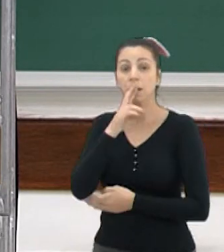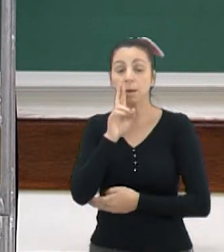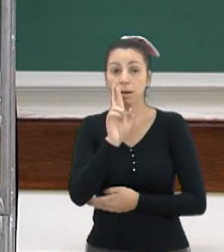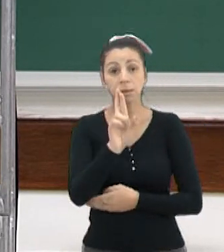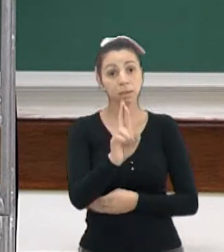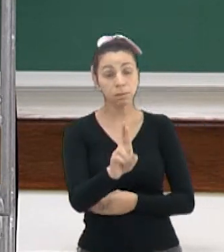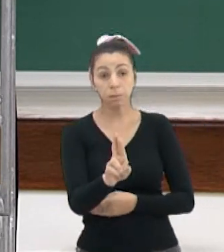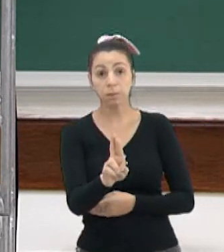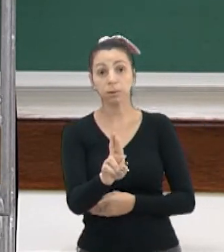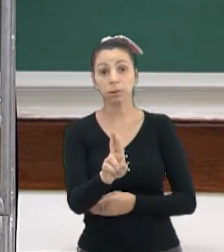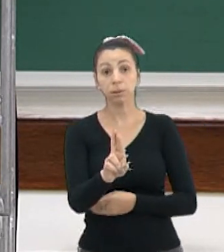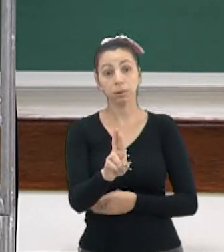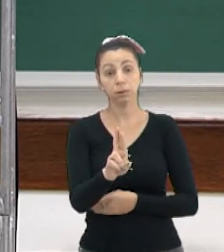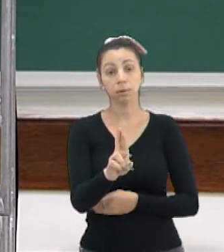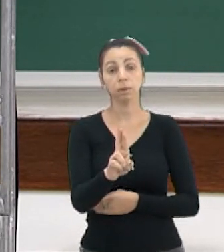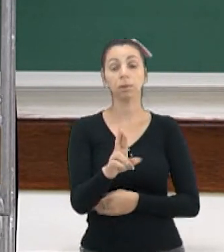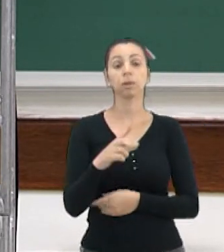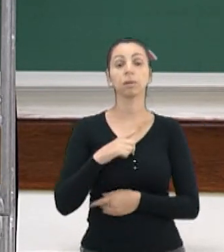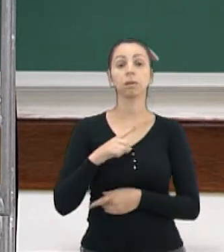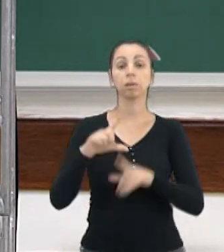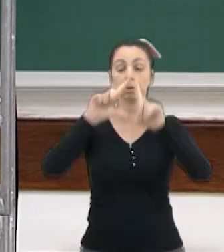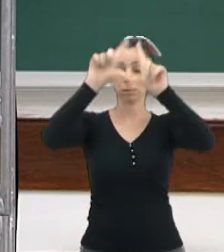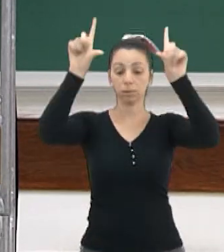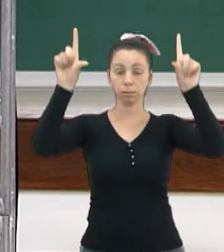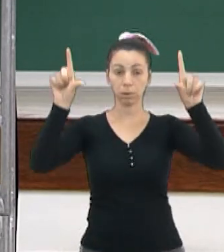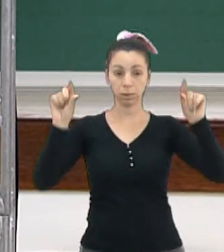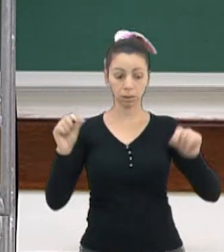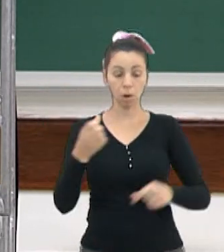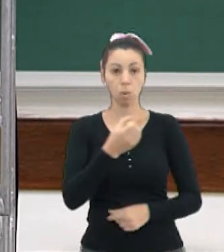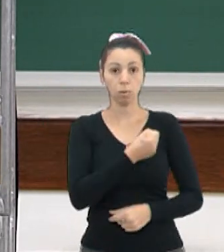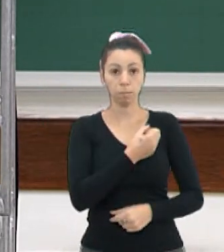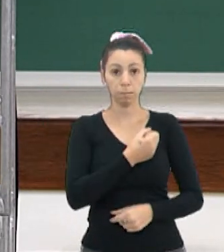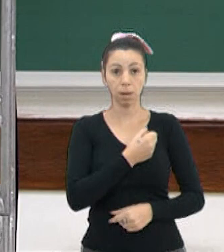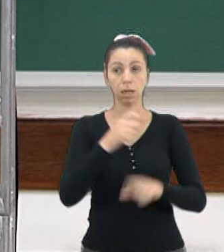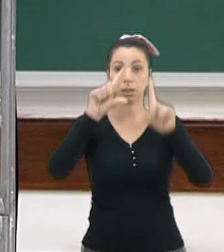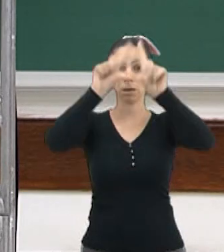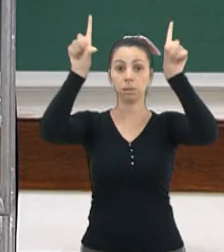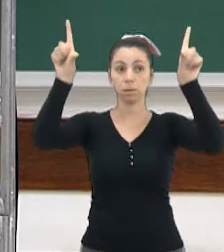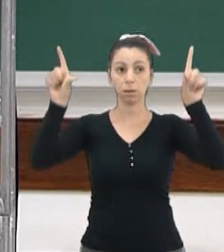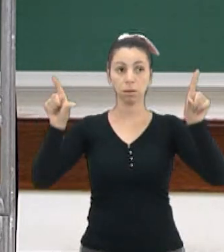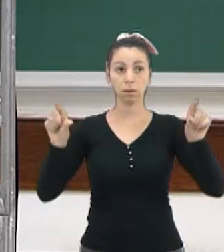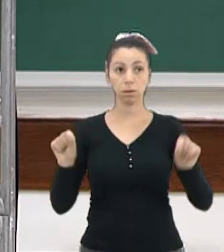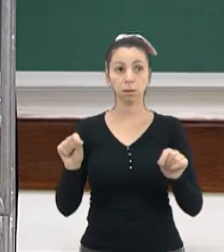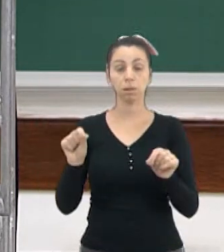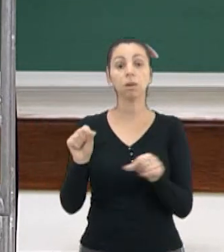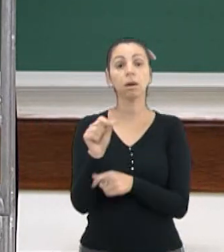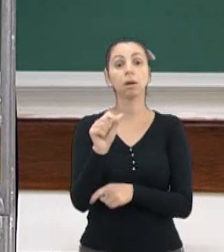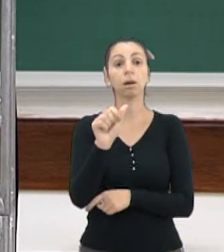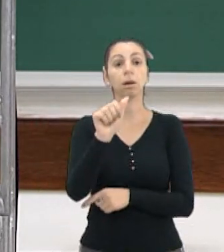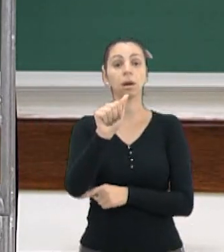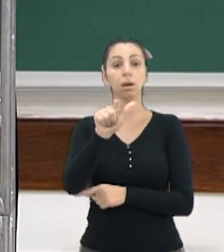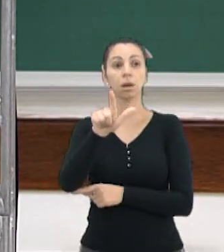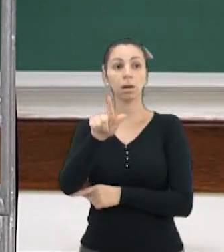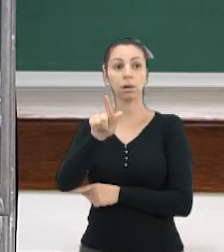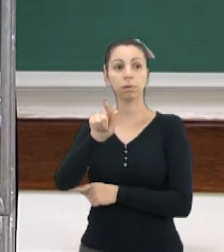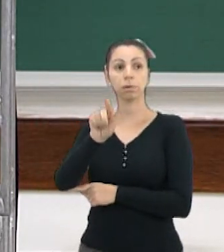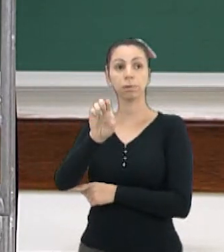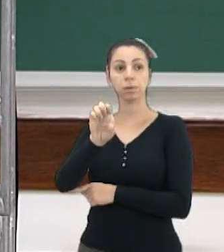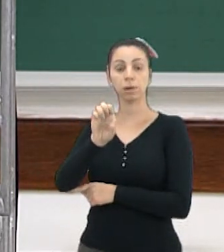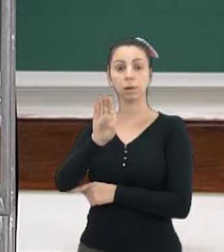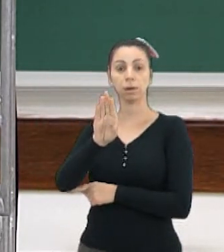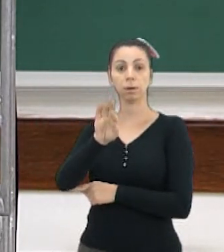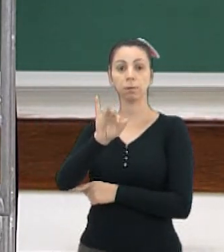abordadas hoje sobre expressão numérica e expressão algébrica. Nós fizemos uma revisão